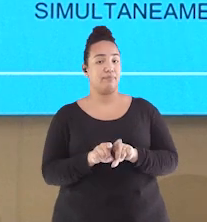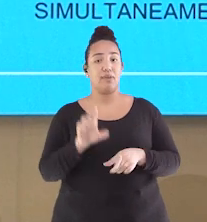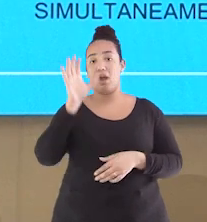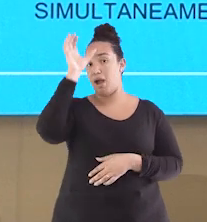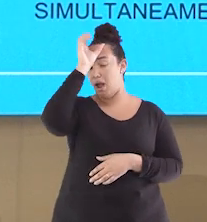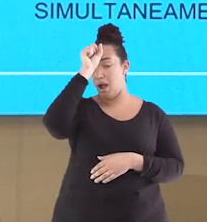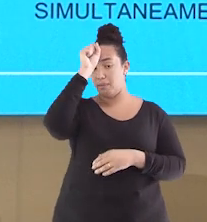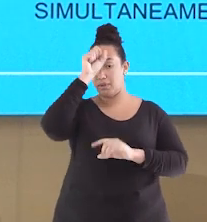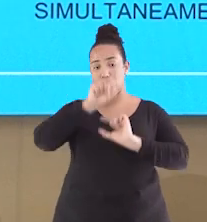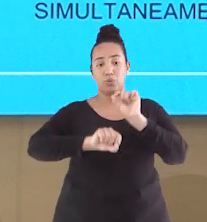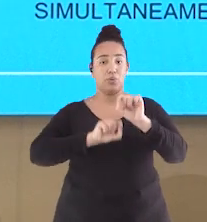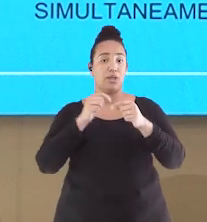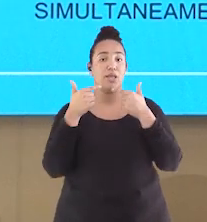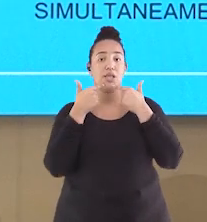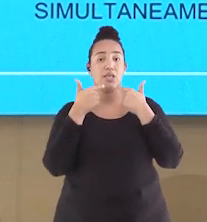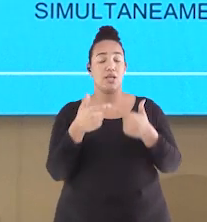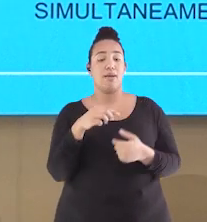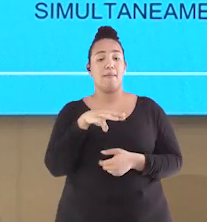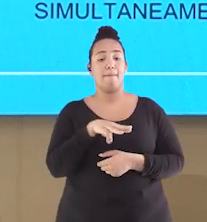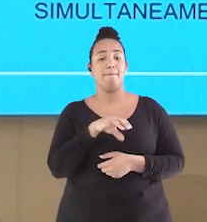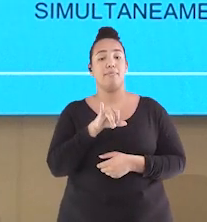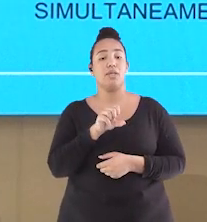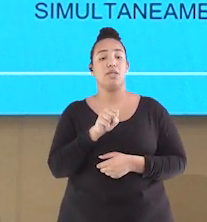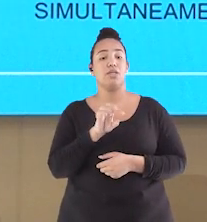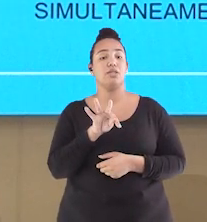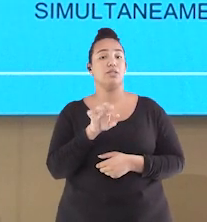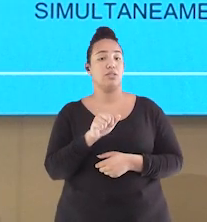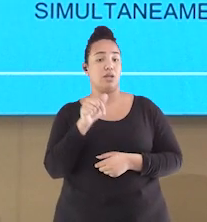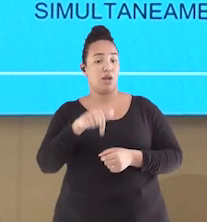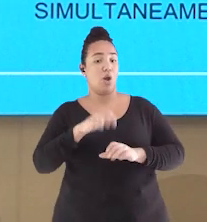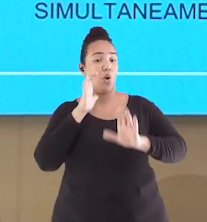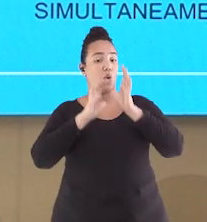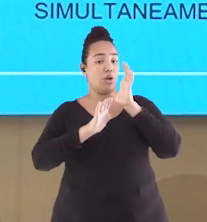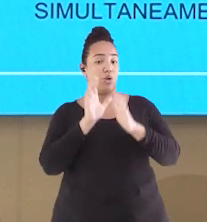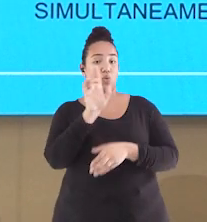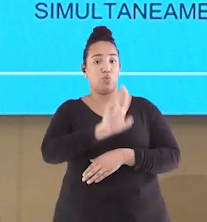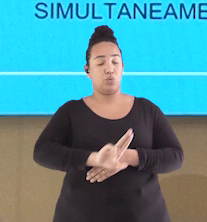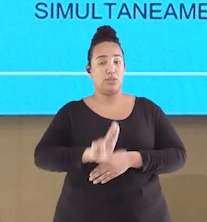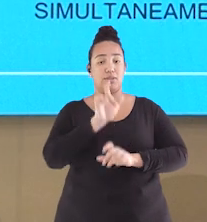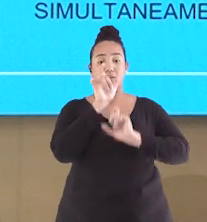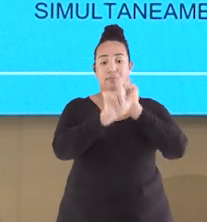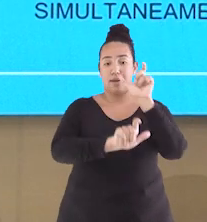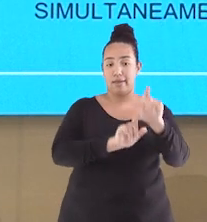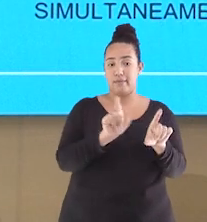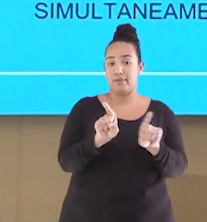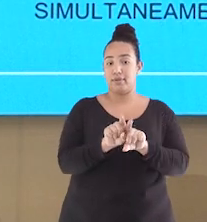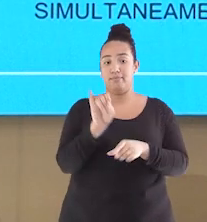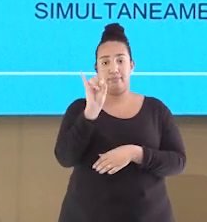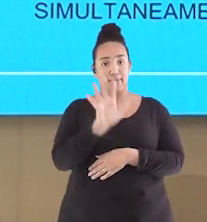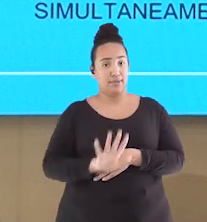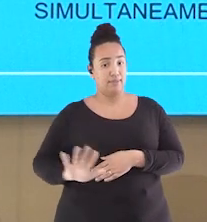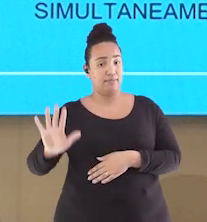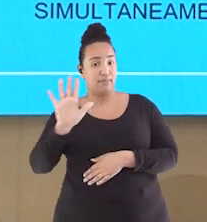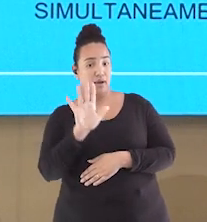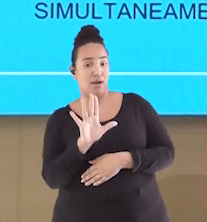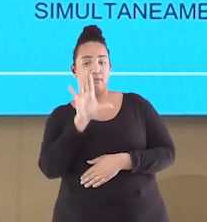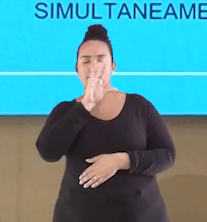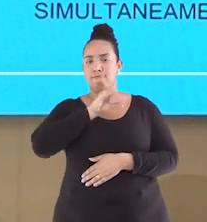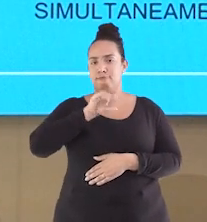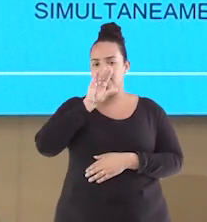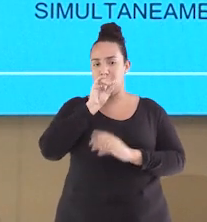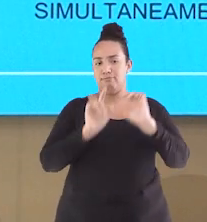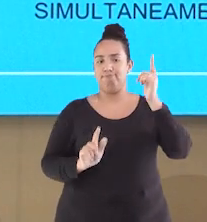aprendemos também que a linguagem mista é a comunicação transmitida através de palavras, imagens, fala